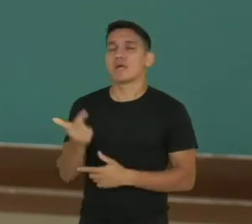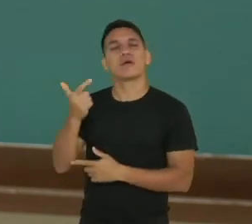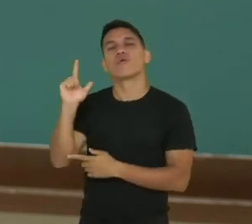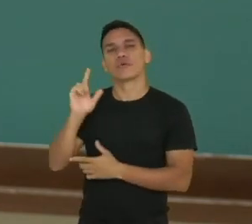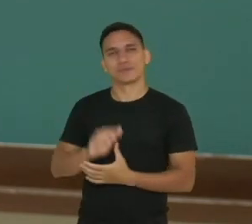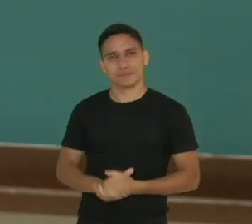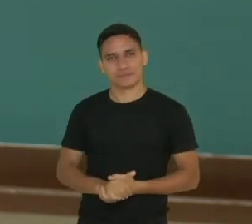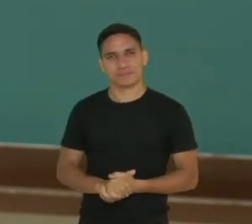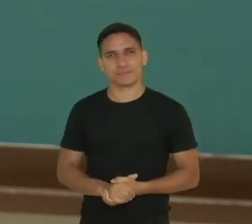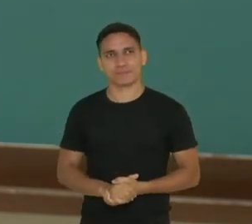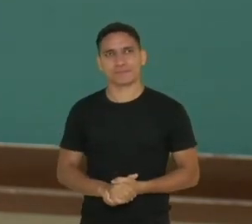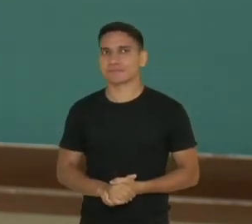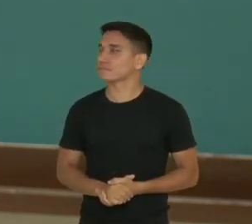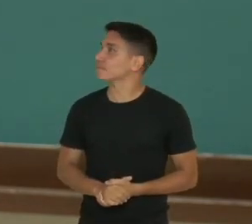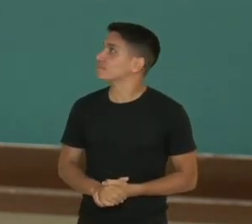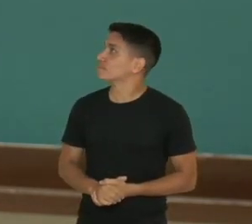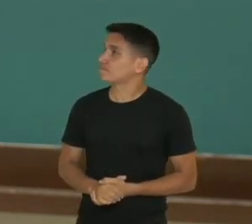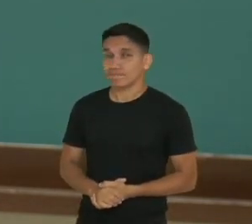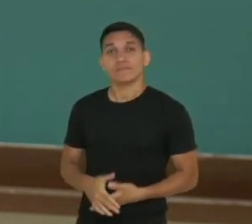mais?